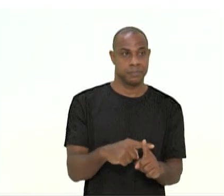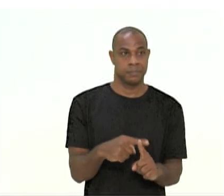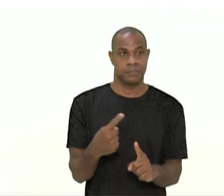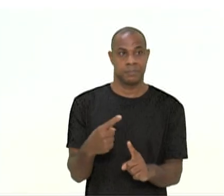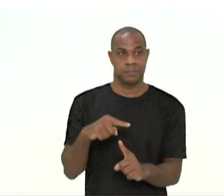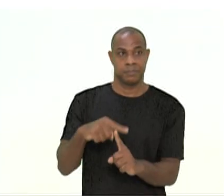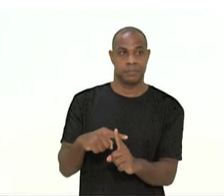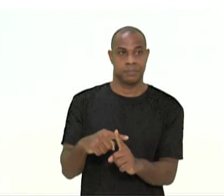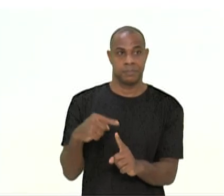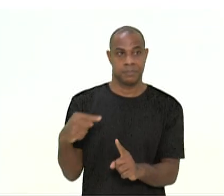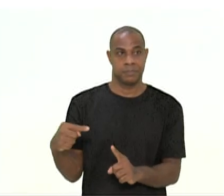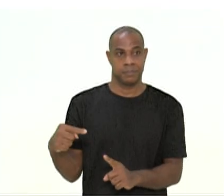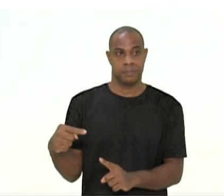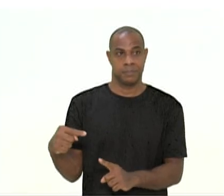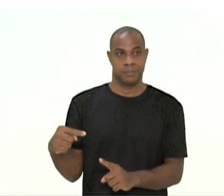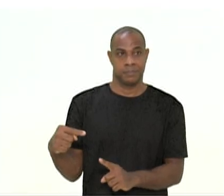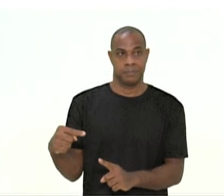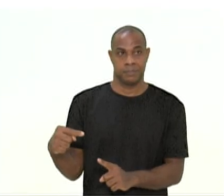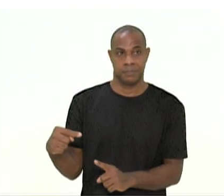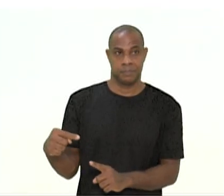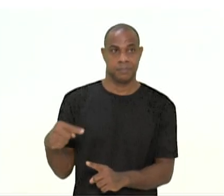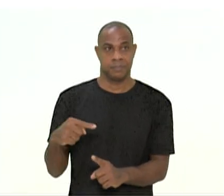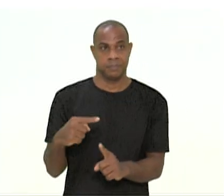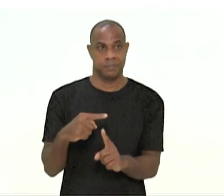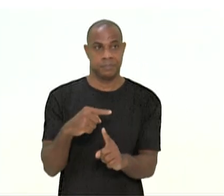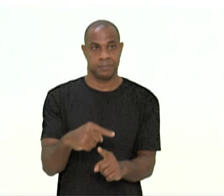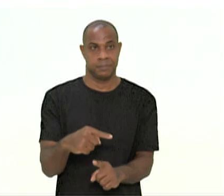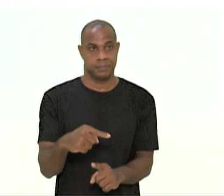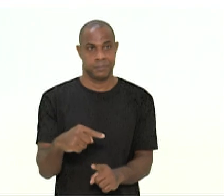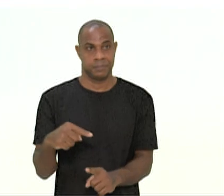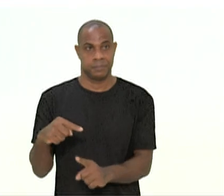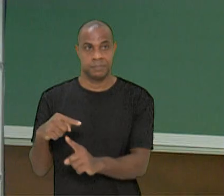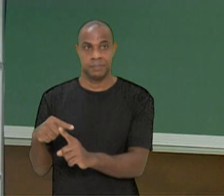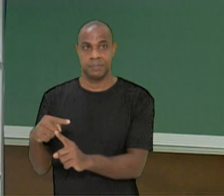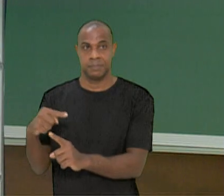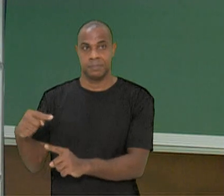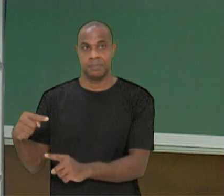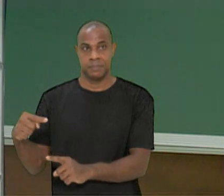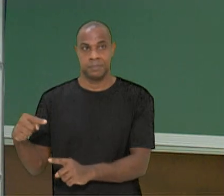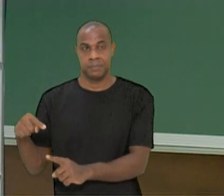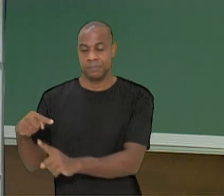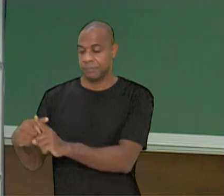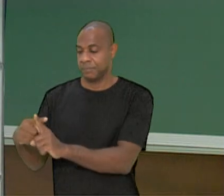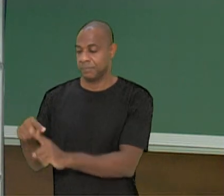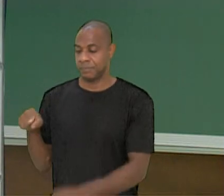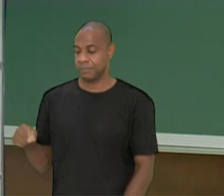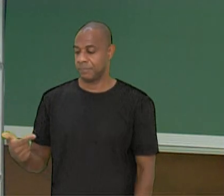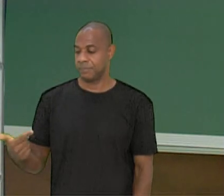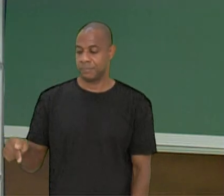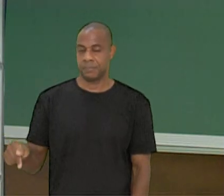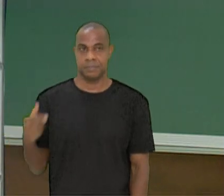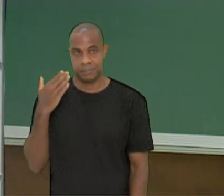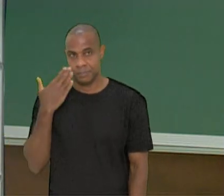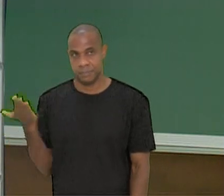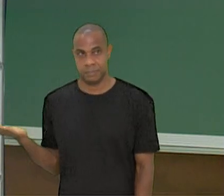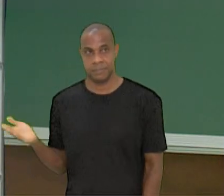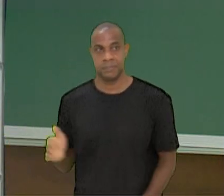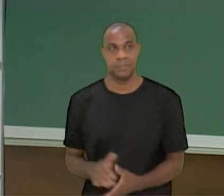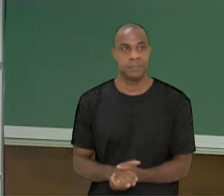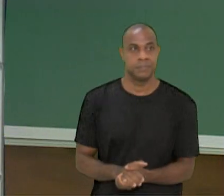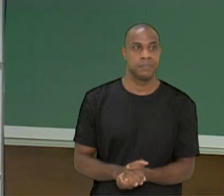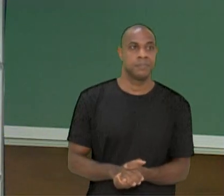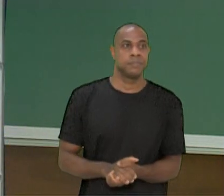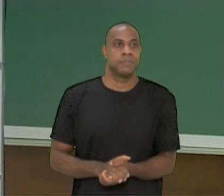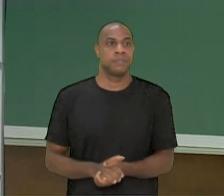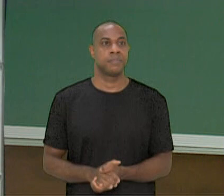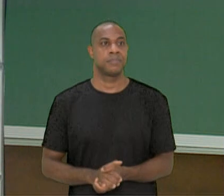menos, mais. Então, o meu resultado vai ser positivo. 1 vezes 4, 4. 4 vezes 27 é 108. 4 vezes 1